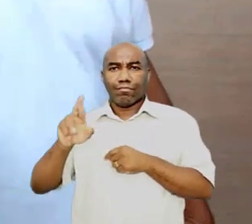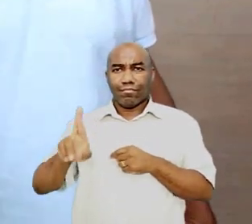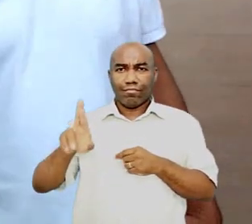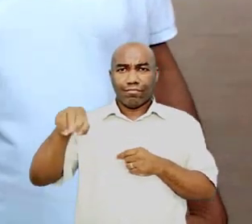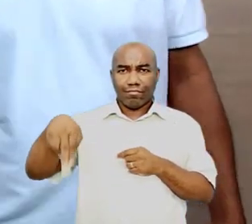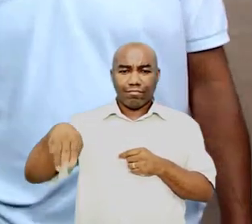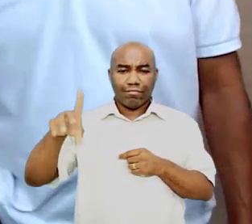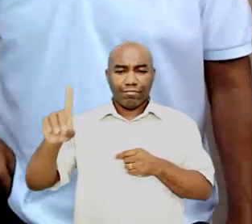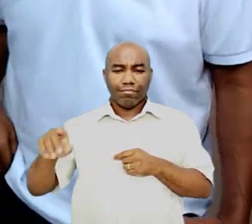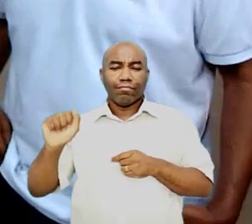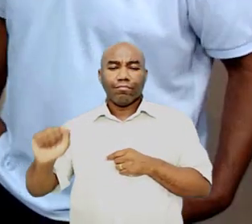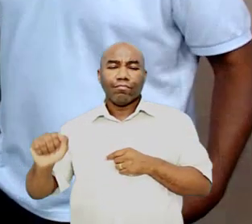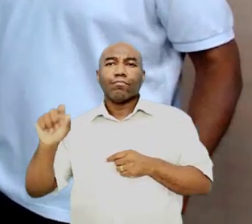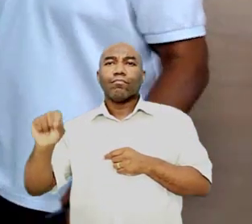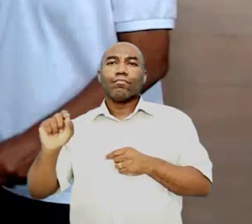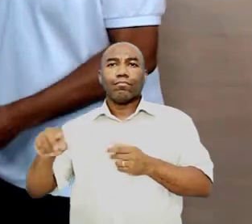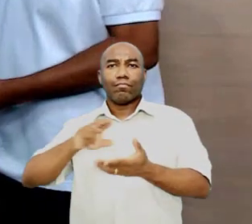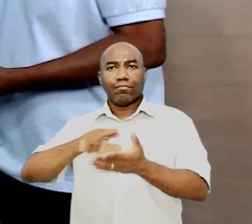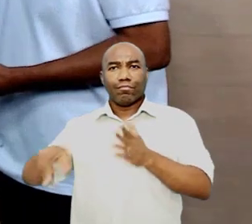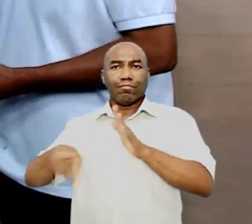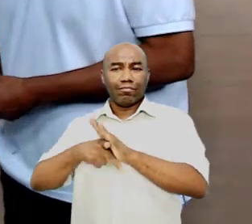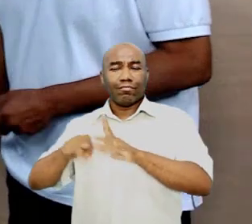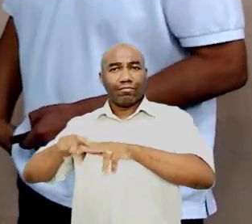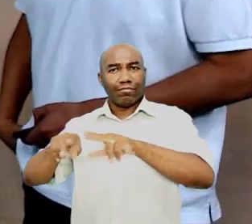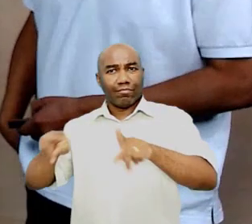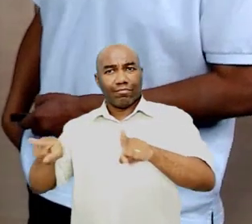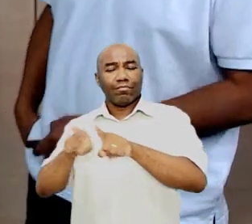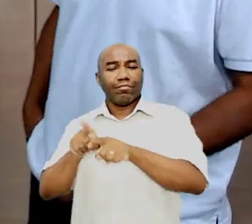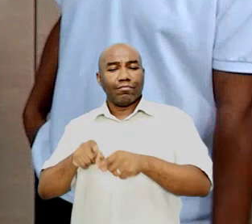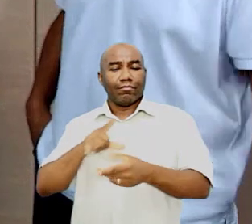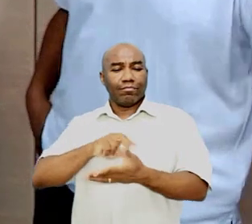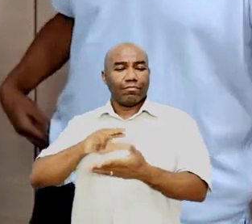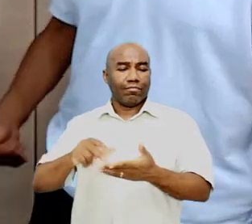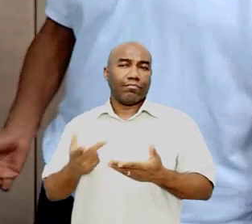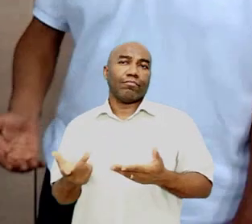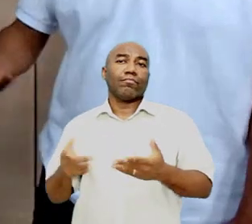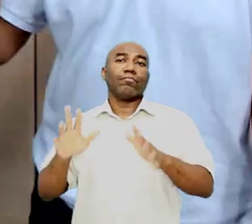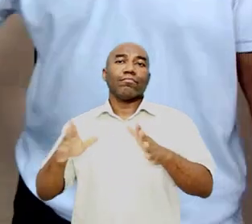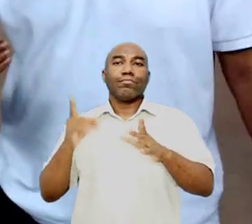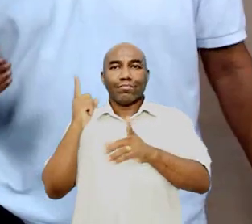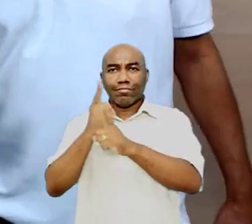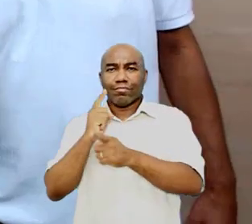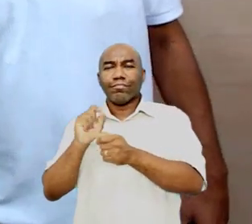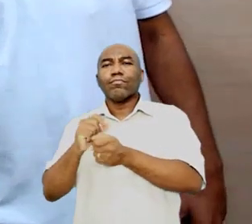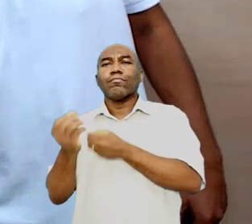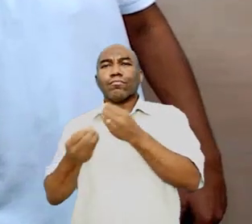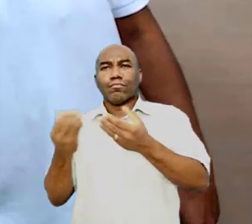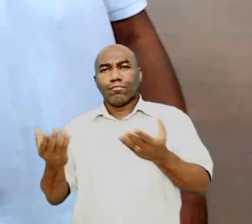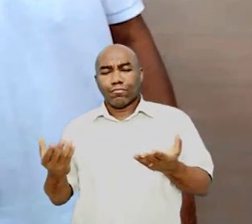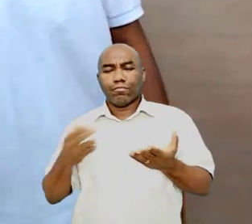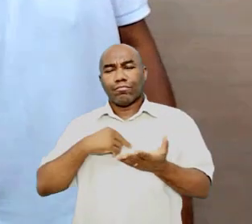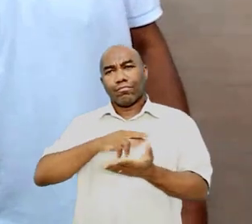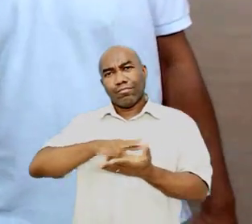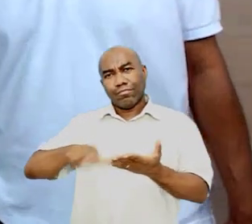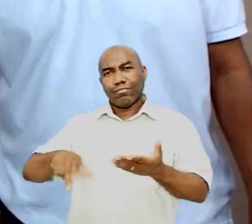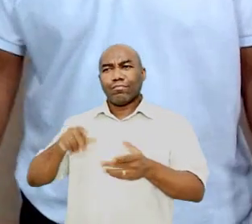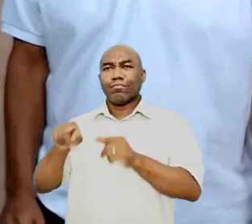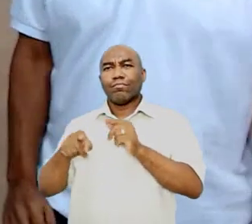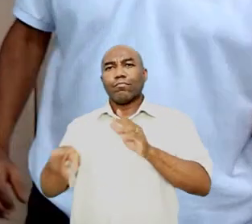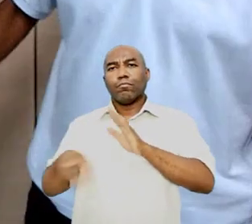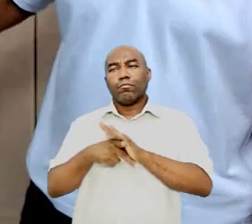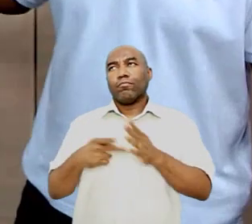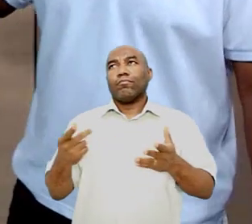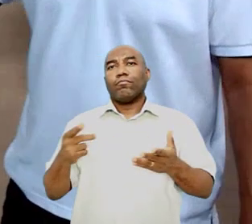que afeta, sabe o que? As plantas. Até hoje descoberto. Então aqui nós pegamos, sabe o que? Todas as